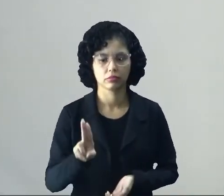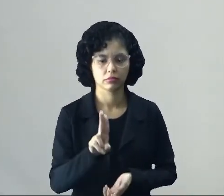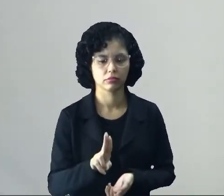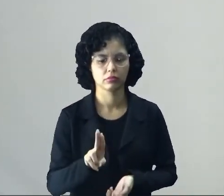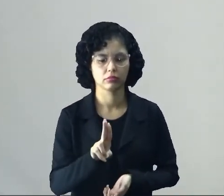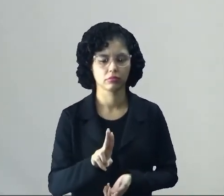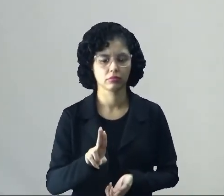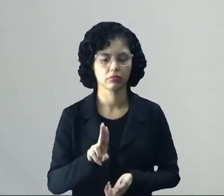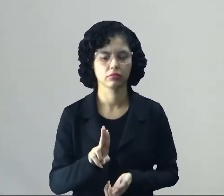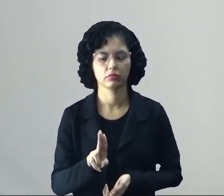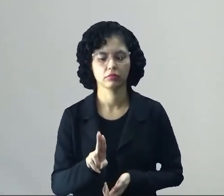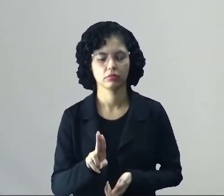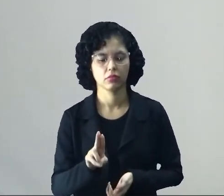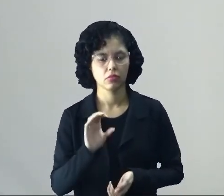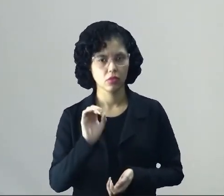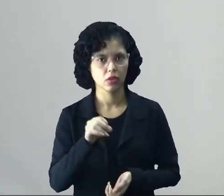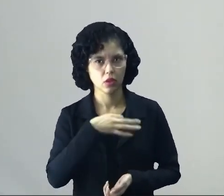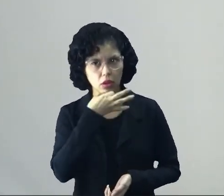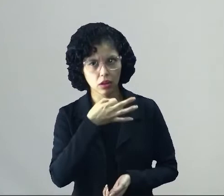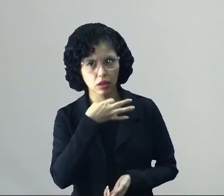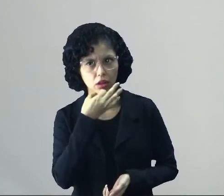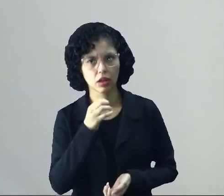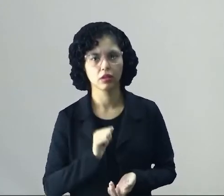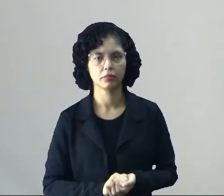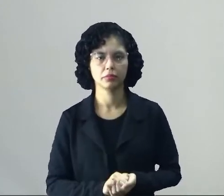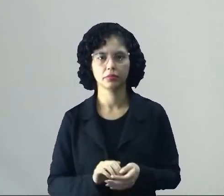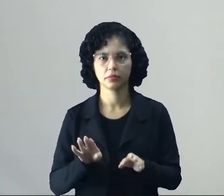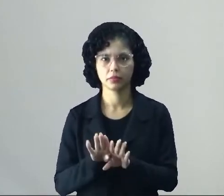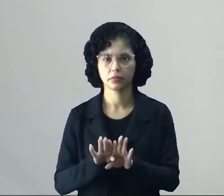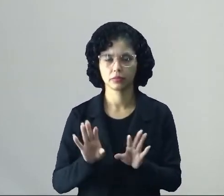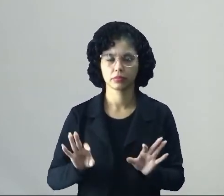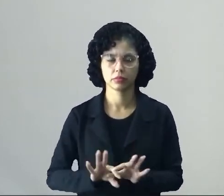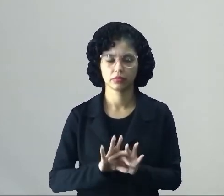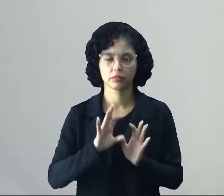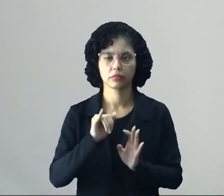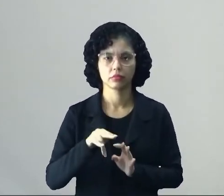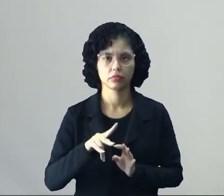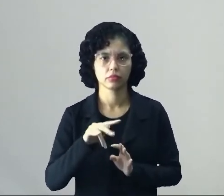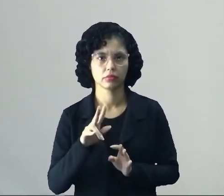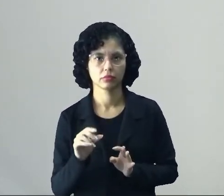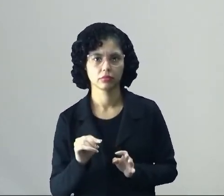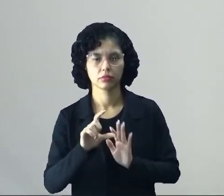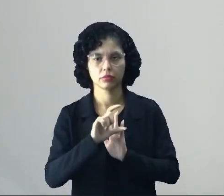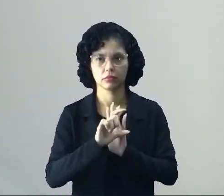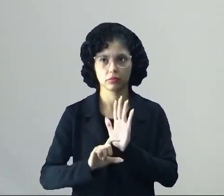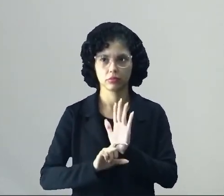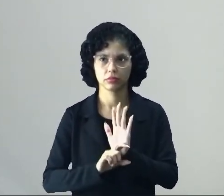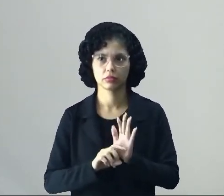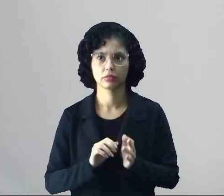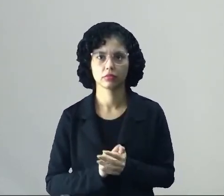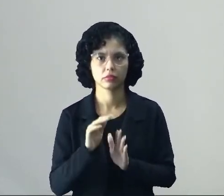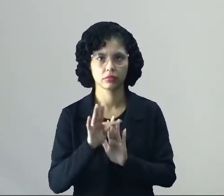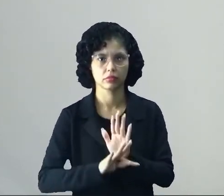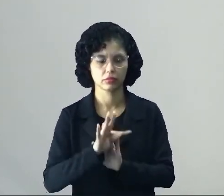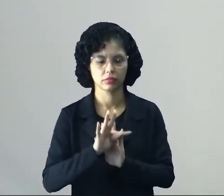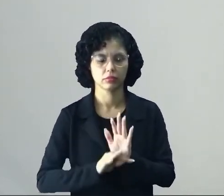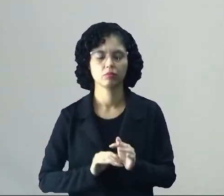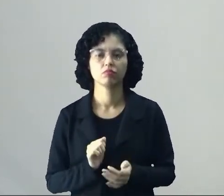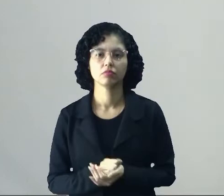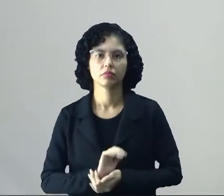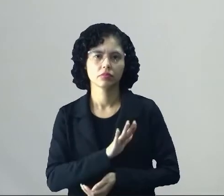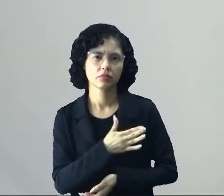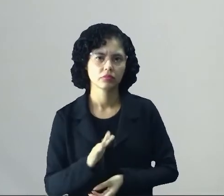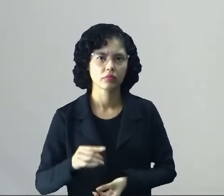pelo menos 2 operadores argumentativos né, ali entre os parágrafos do seu texto, tá bom? E